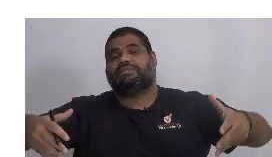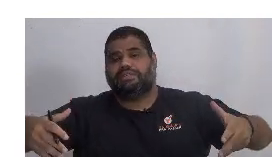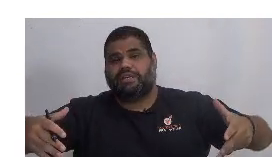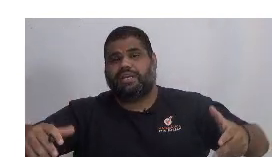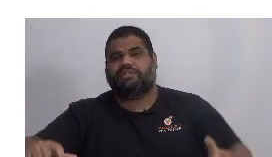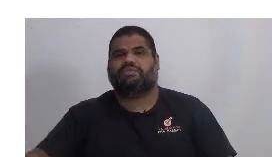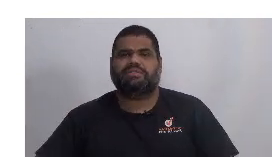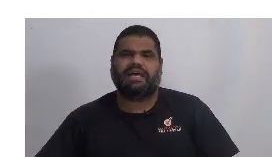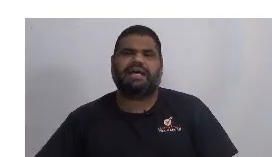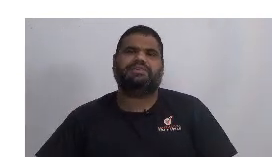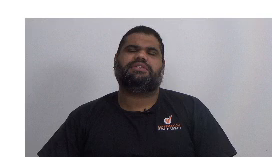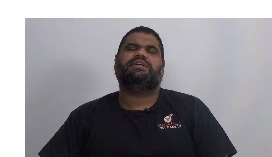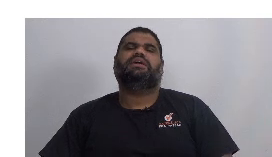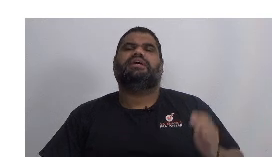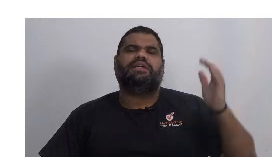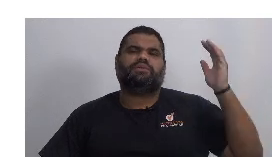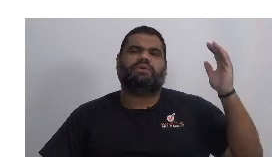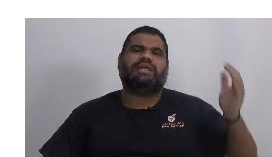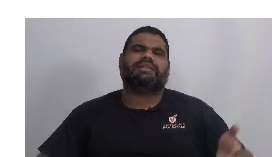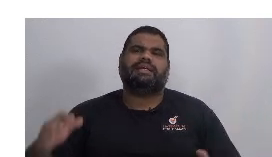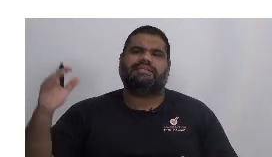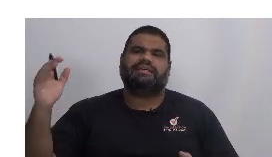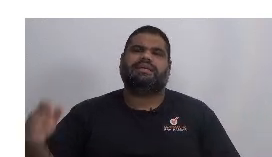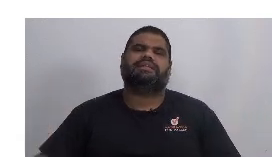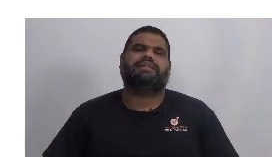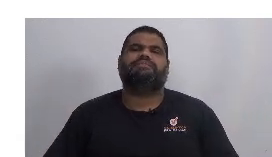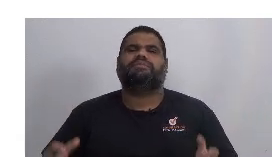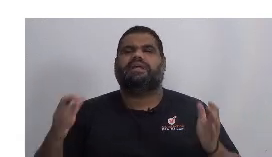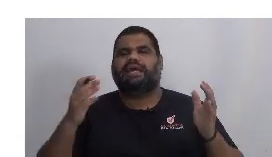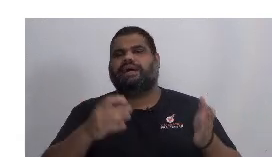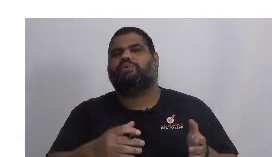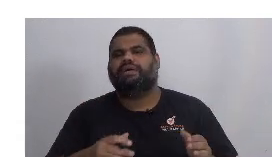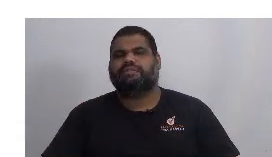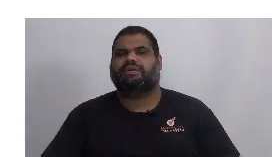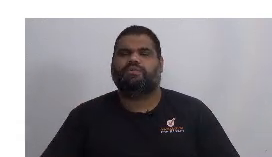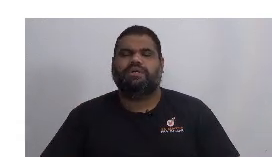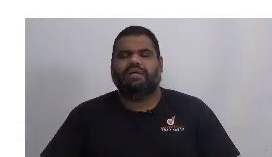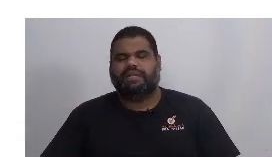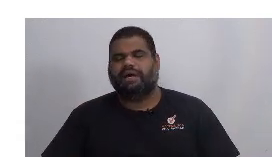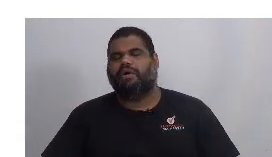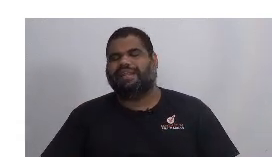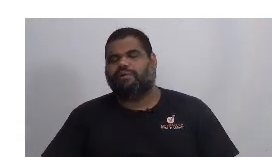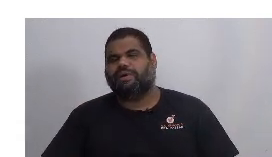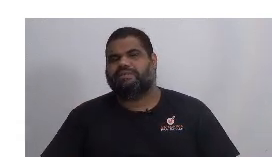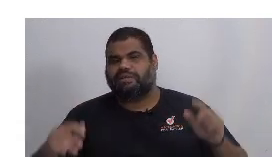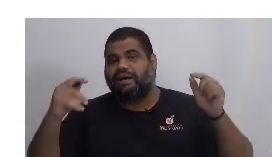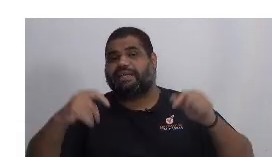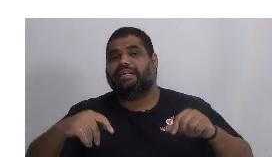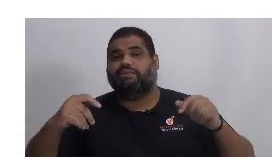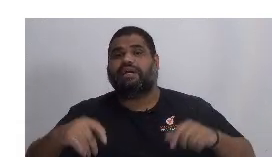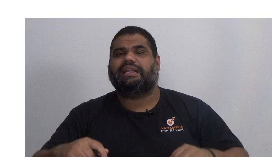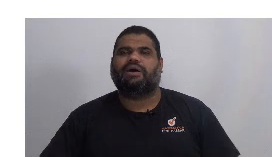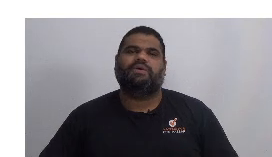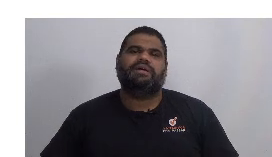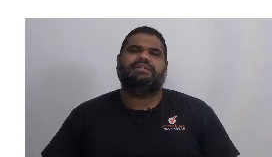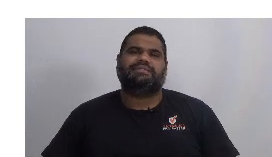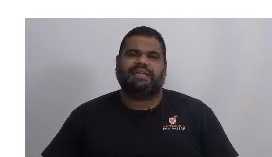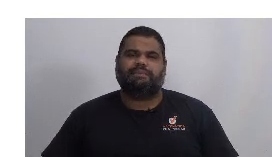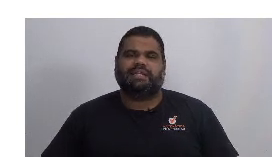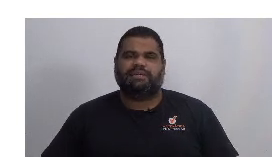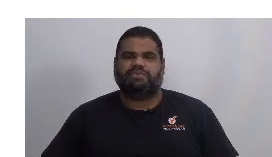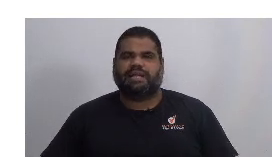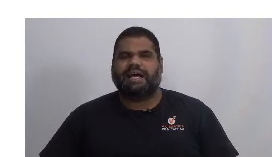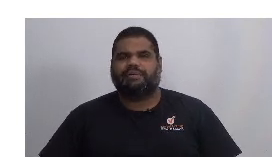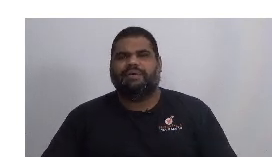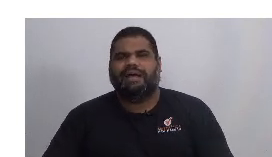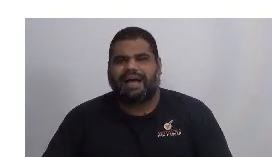nas nossas redes sociais. E toda terça e quinta é a correção, né? Rola a correção aqui no canal,